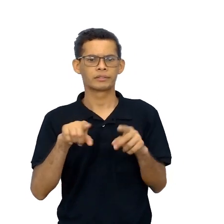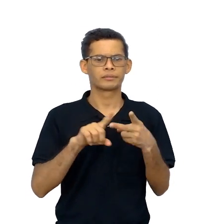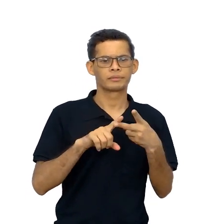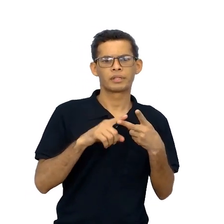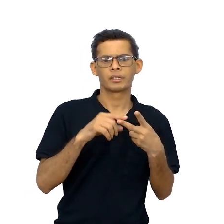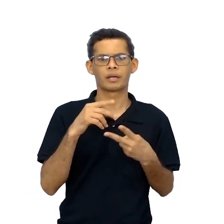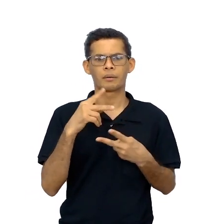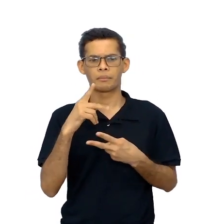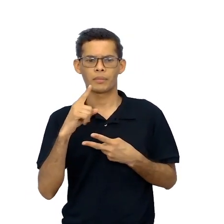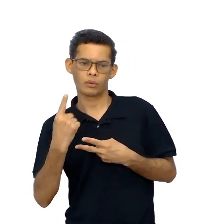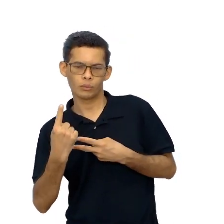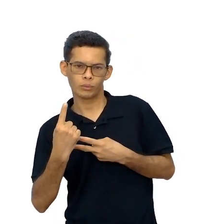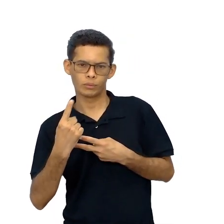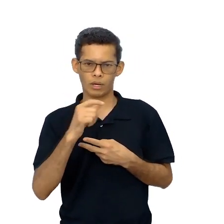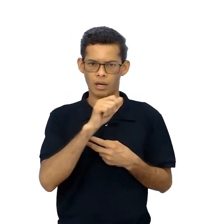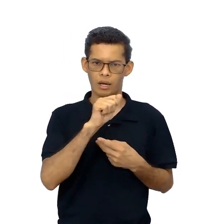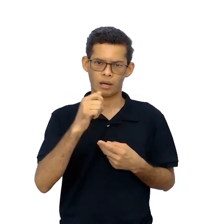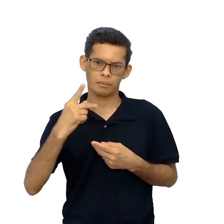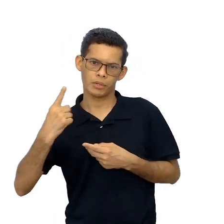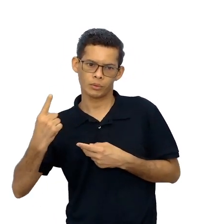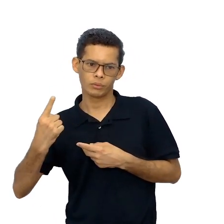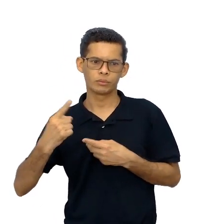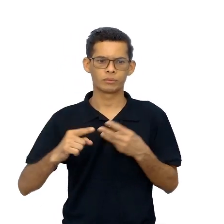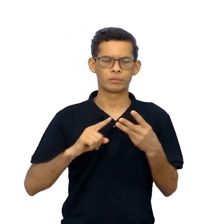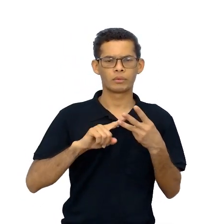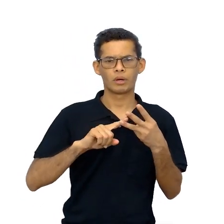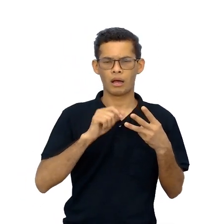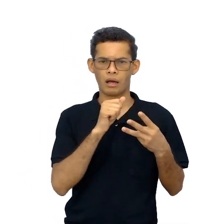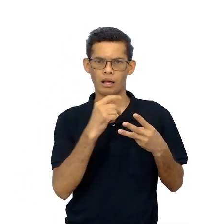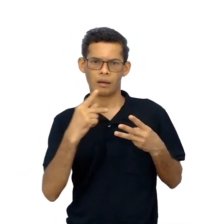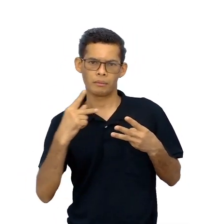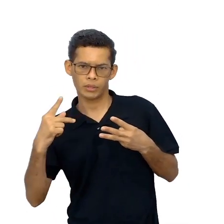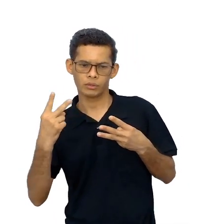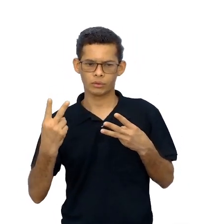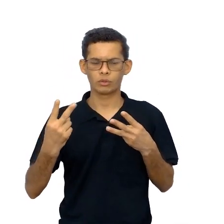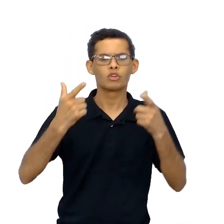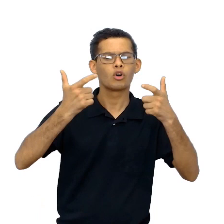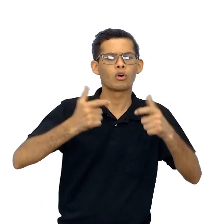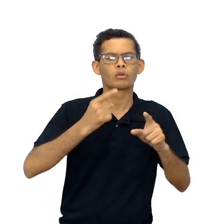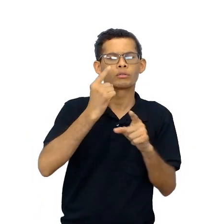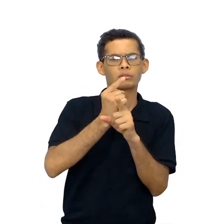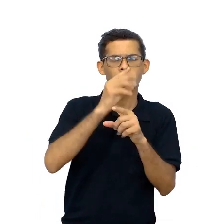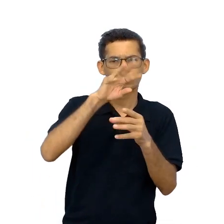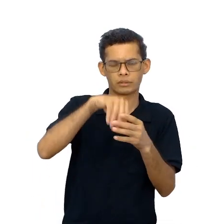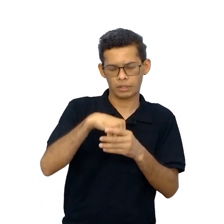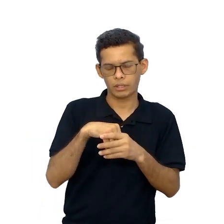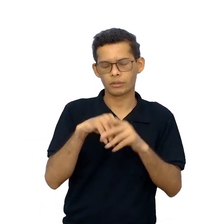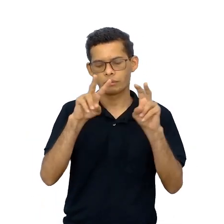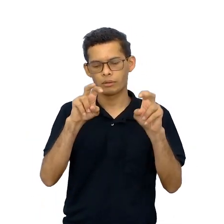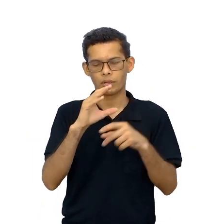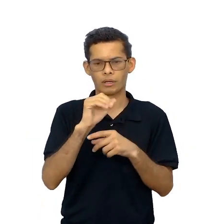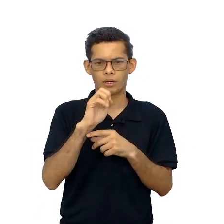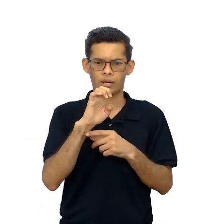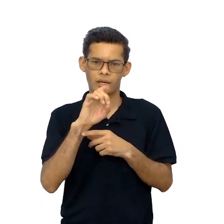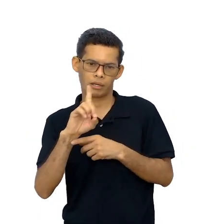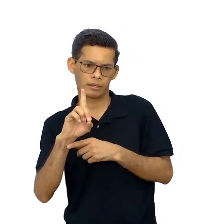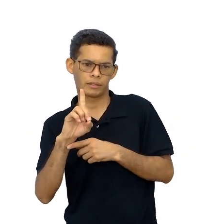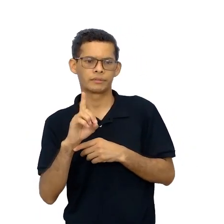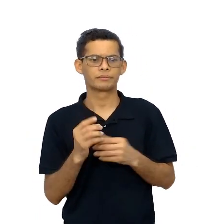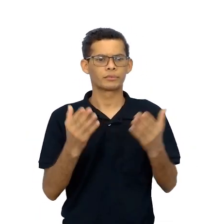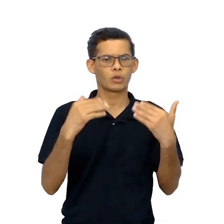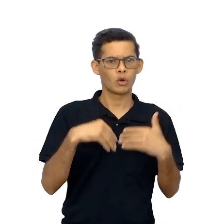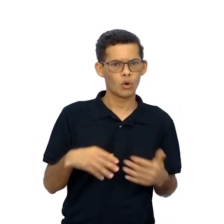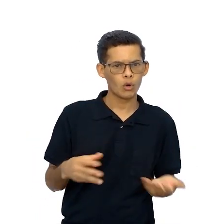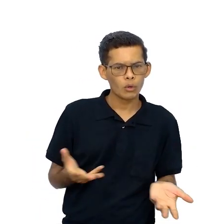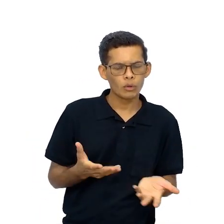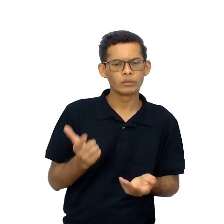se encontra, dentro do CAED. Nós temos a AP2, aonde ela se encontra, no CAED. Nós também,